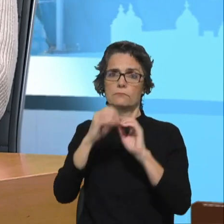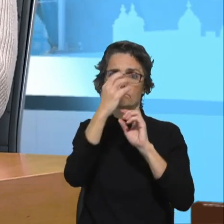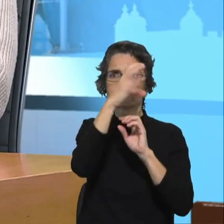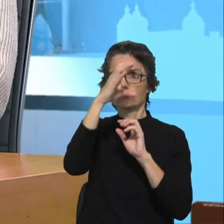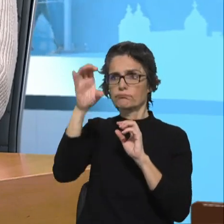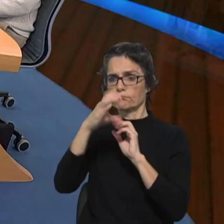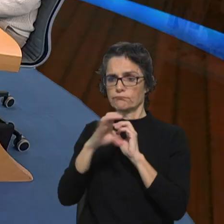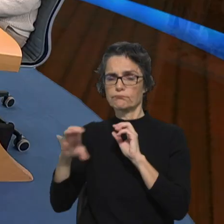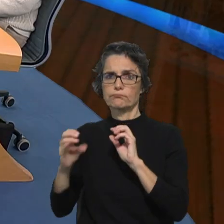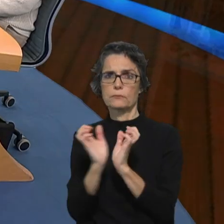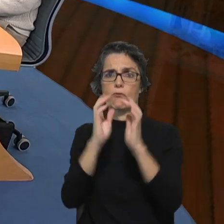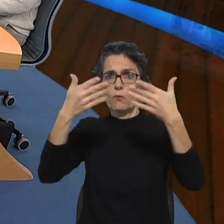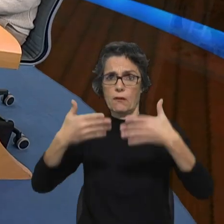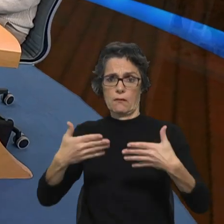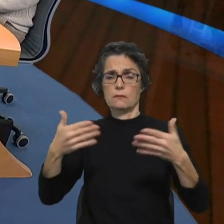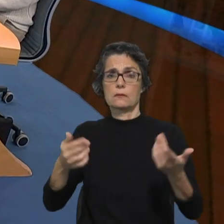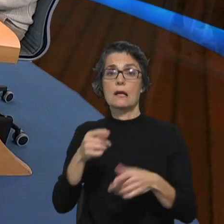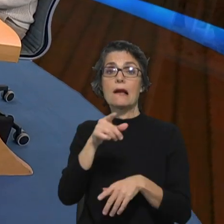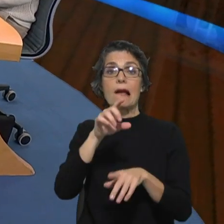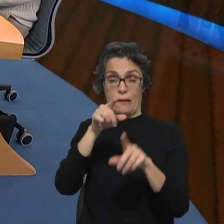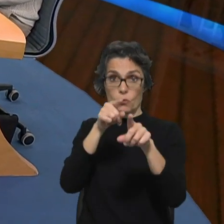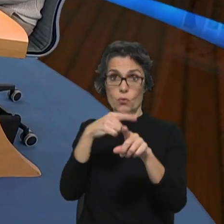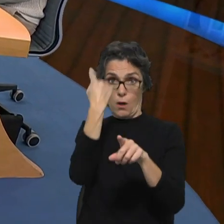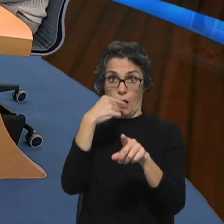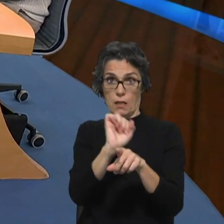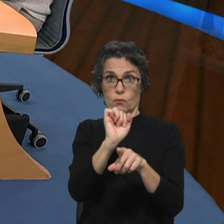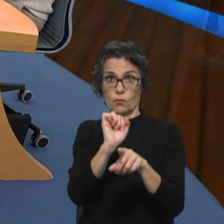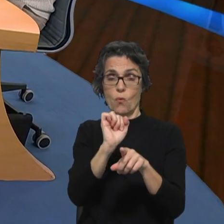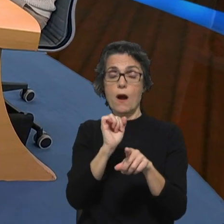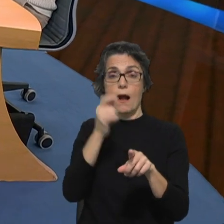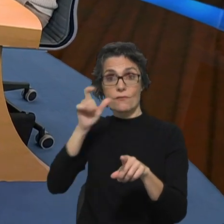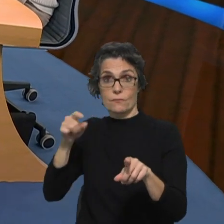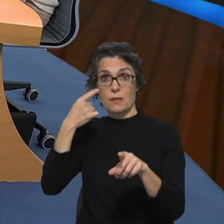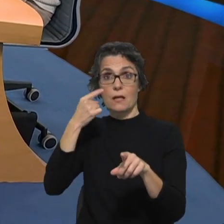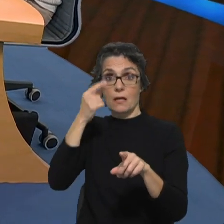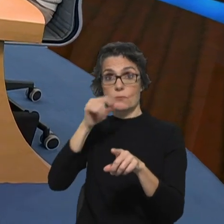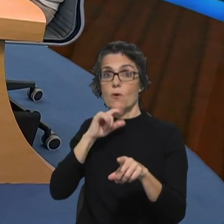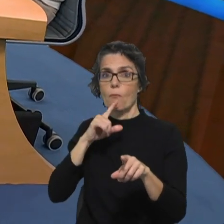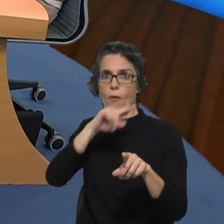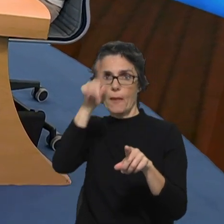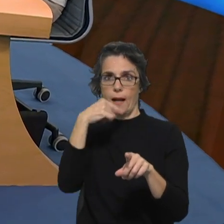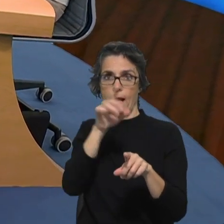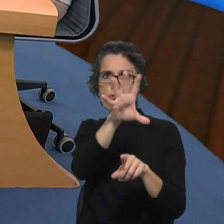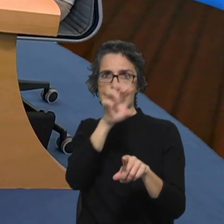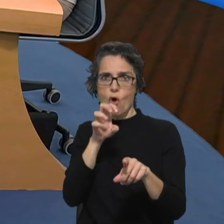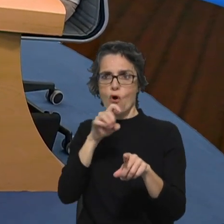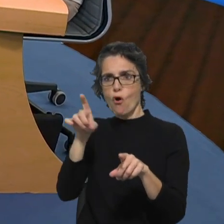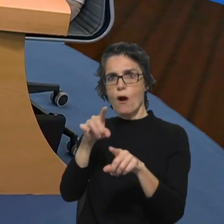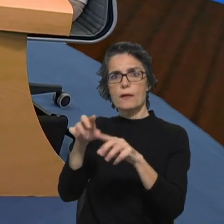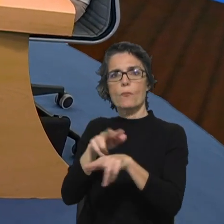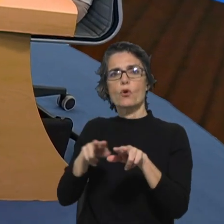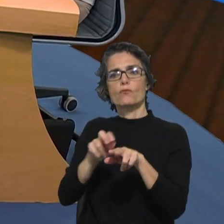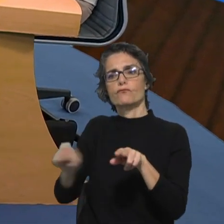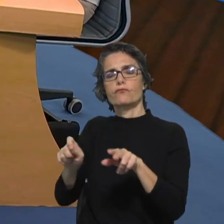na internet. As pessoas podem pegar na tua imagem, podem pegar nas tuas expressões e podem criar um vídeo contigo a falar coisas que tu nunca